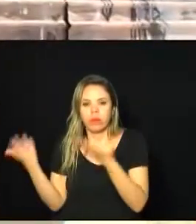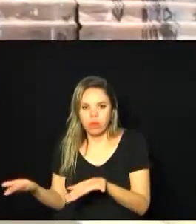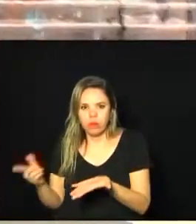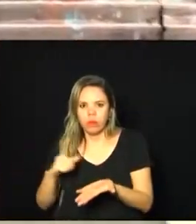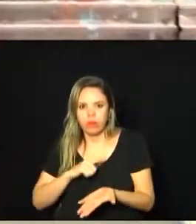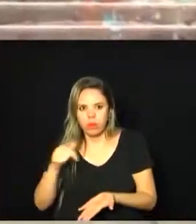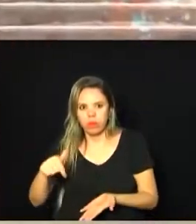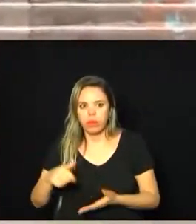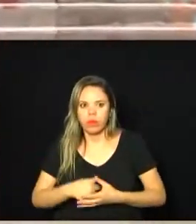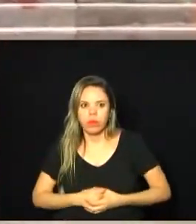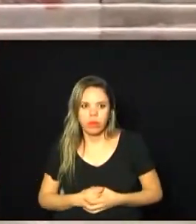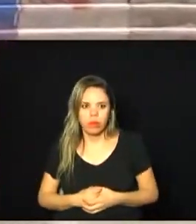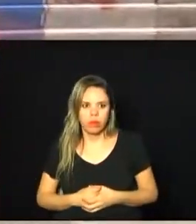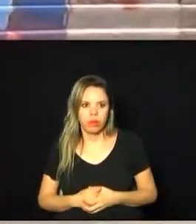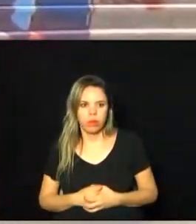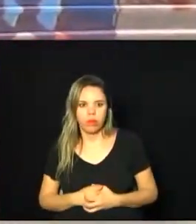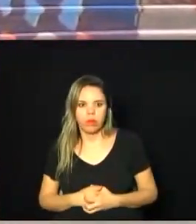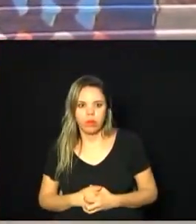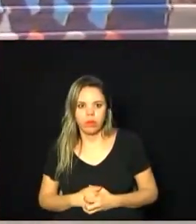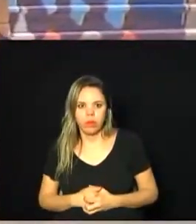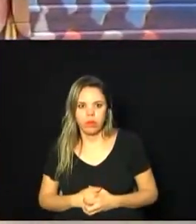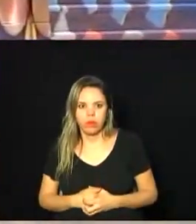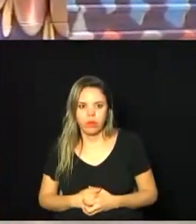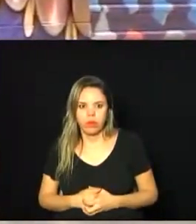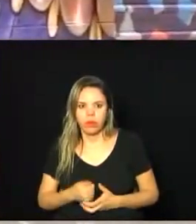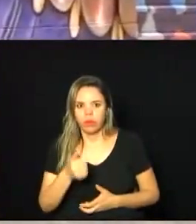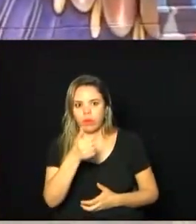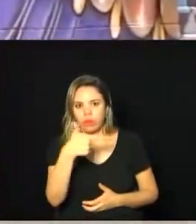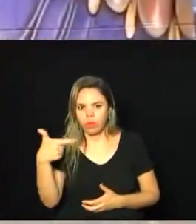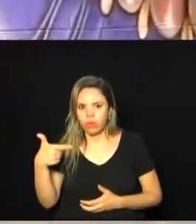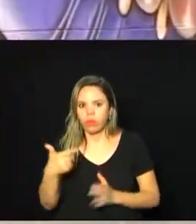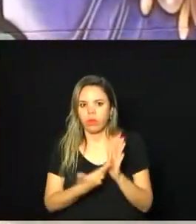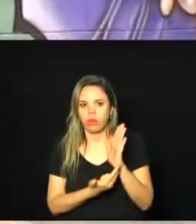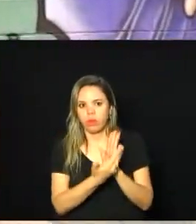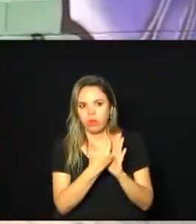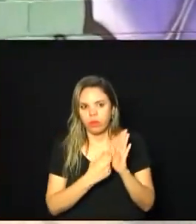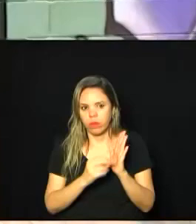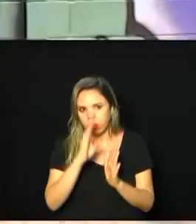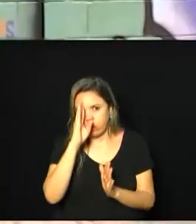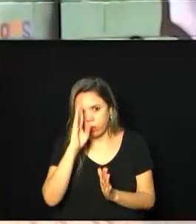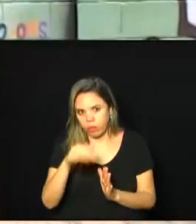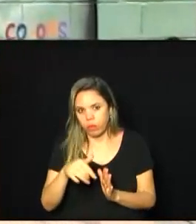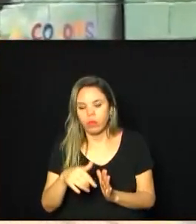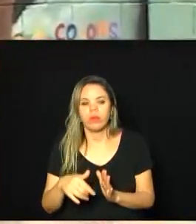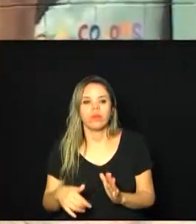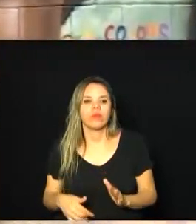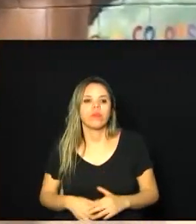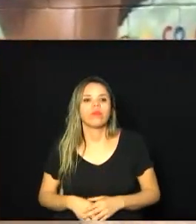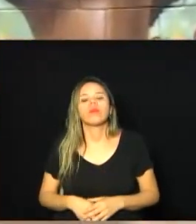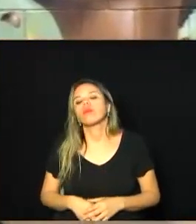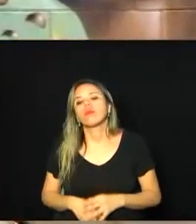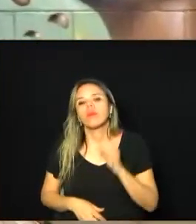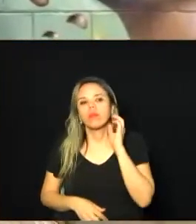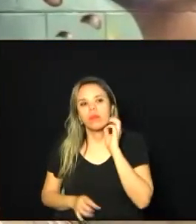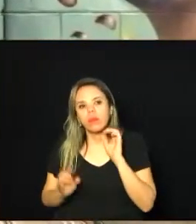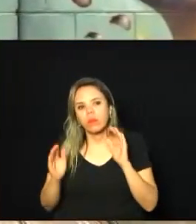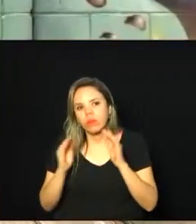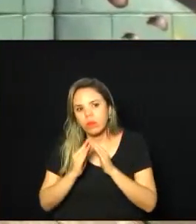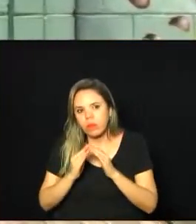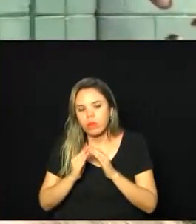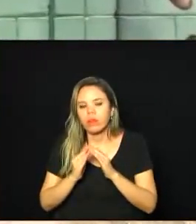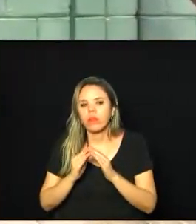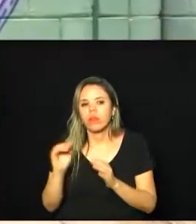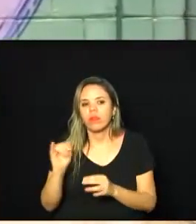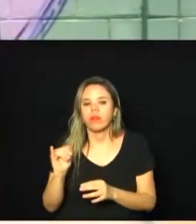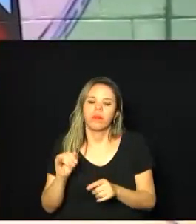nós temos aqui, juntamente com os 12 grafiteiros e principalmente a Casa Ímpar, que o Mirs,